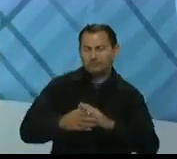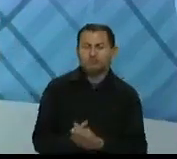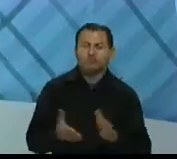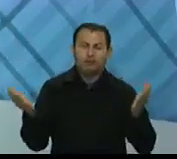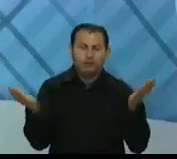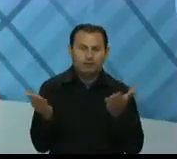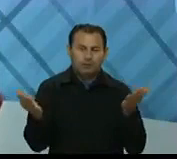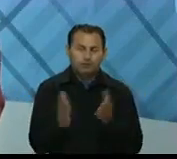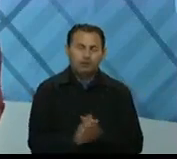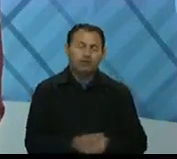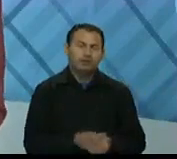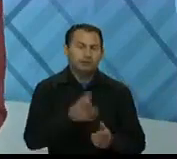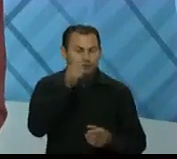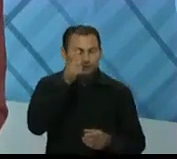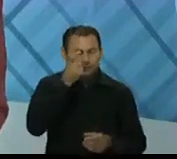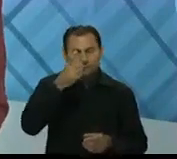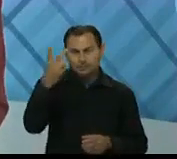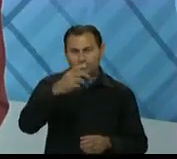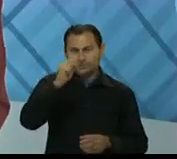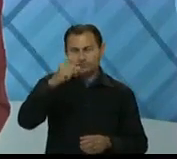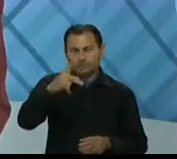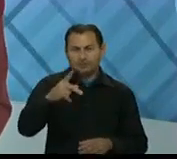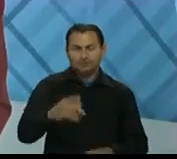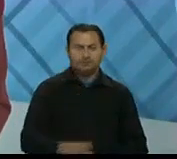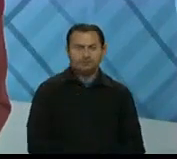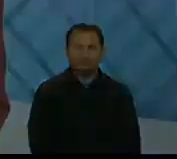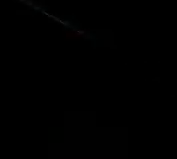Então, agora, vamos para a nossa próxima situação-problema.